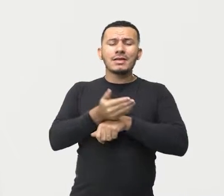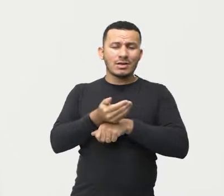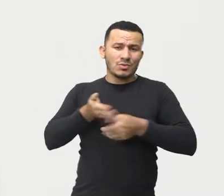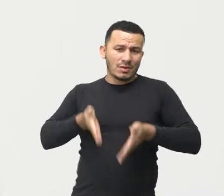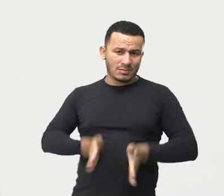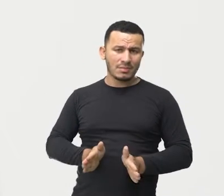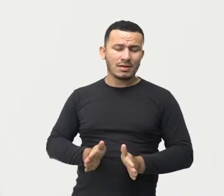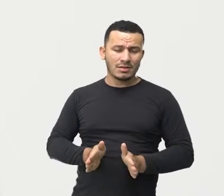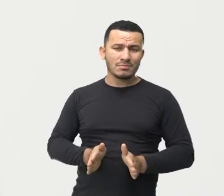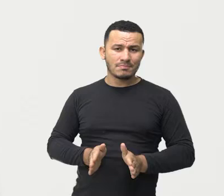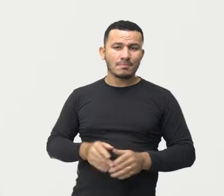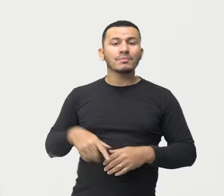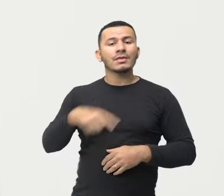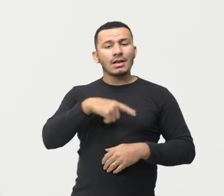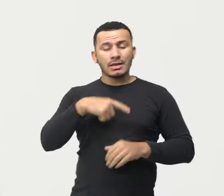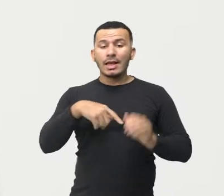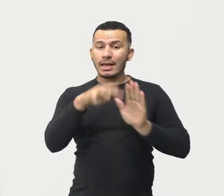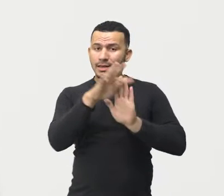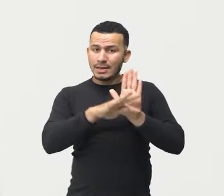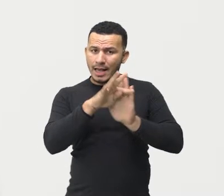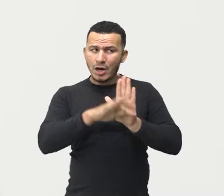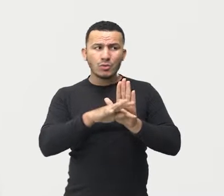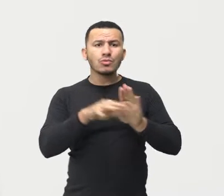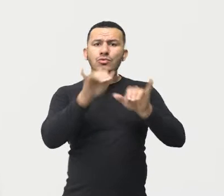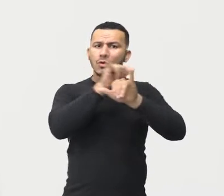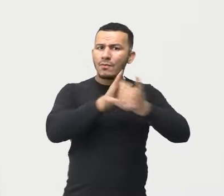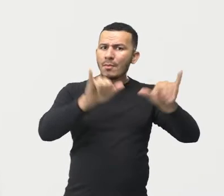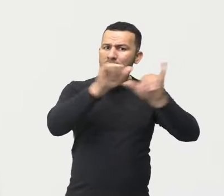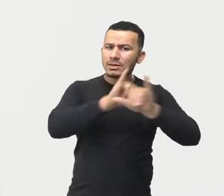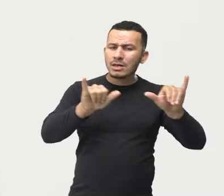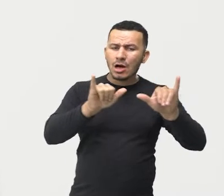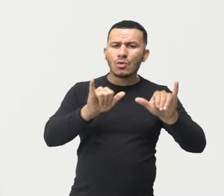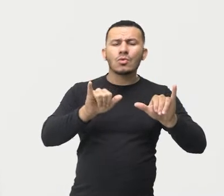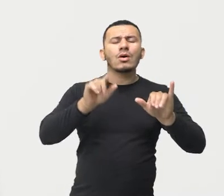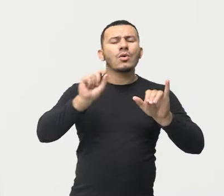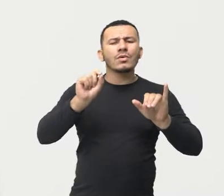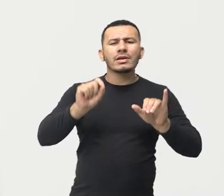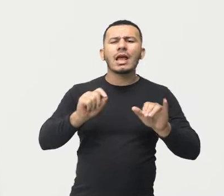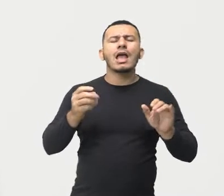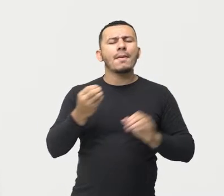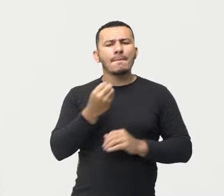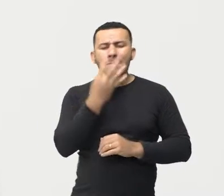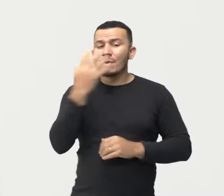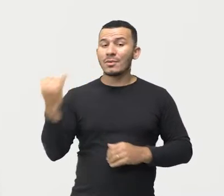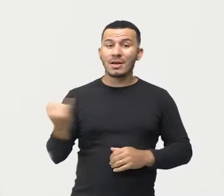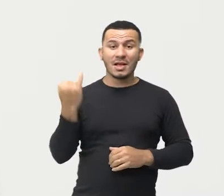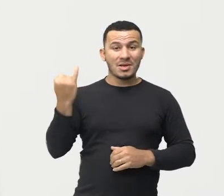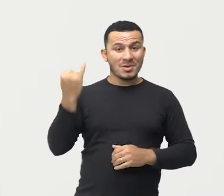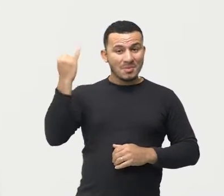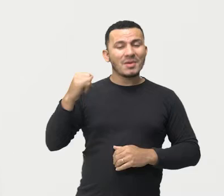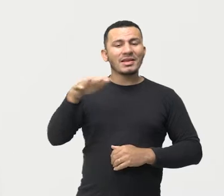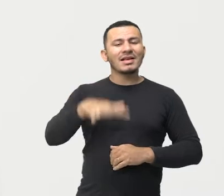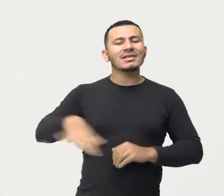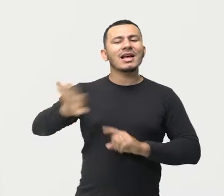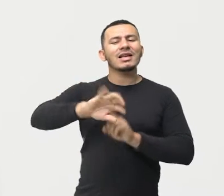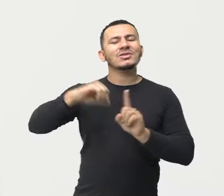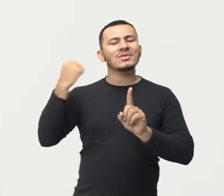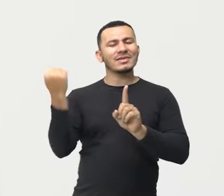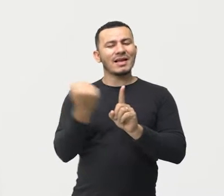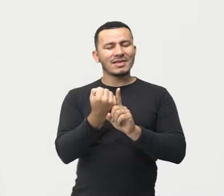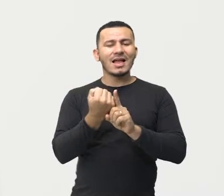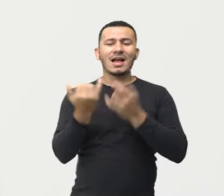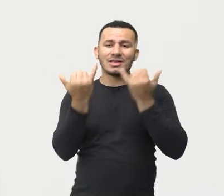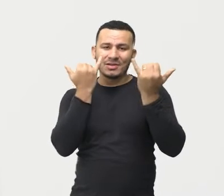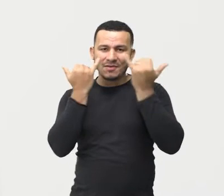mais cedo. Textos informativos como esse tipo de conteúdo são um serviço necessário à